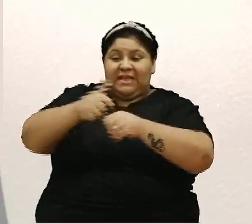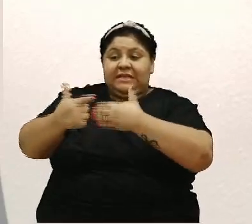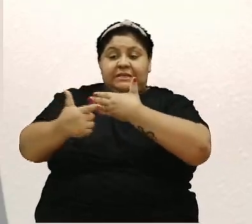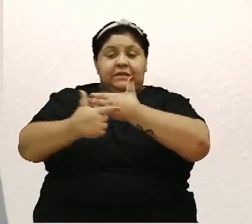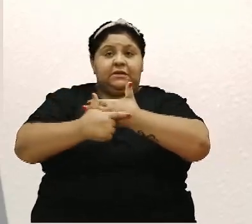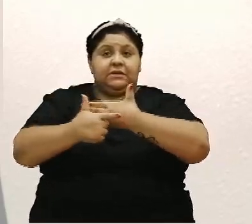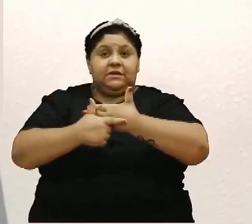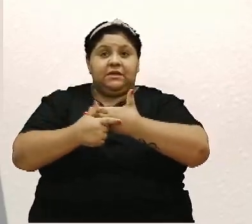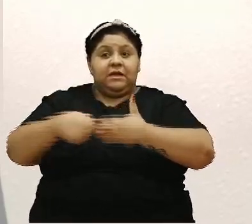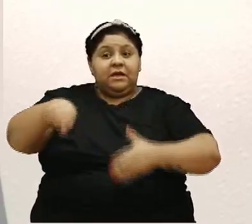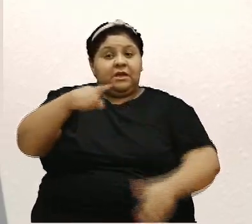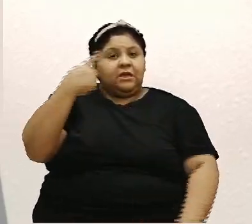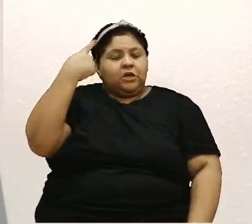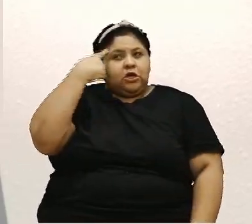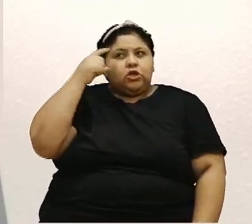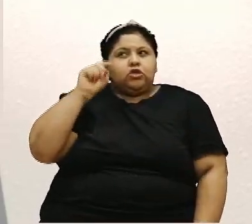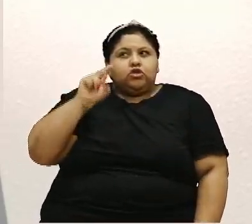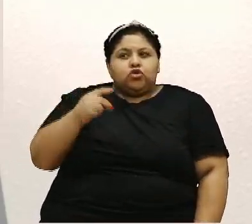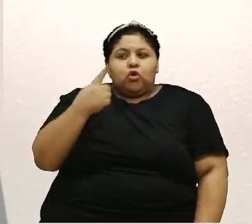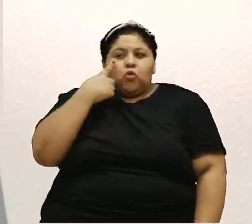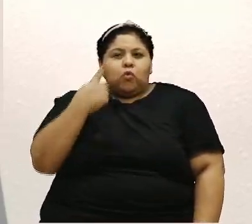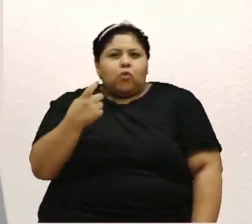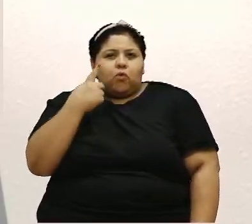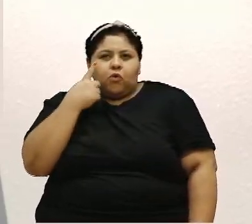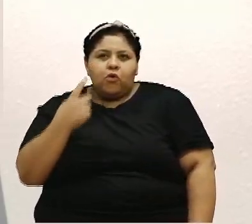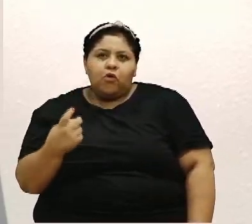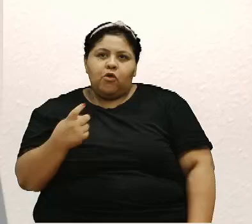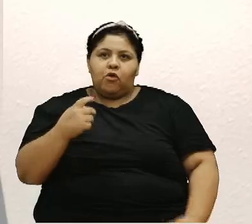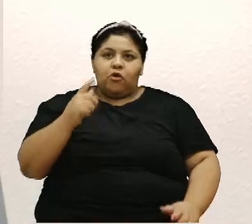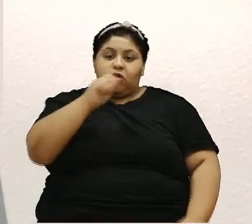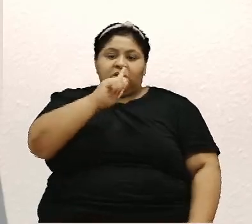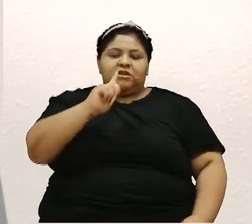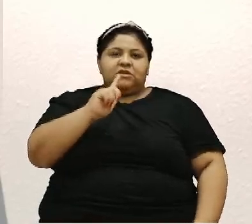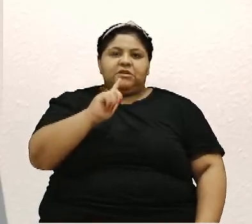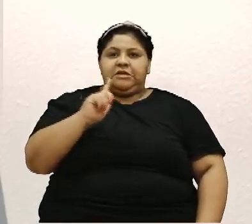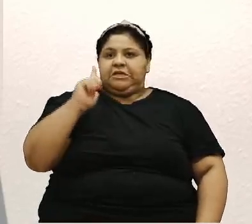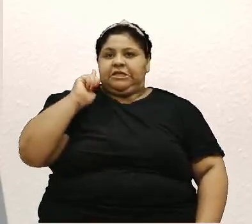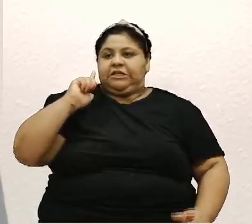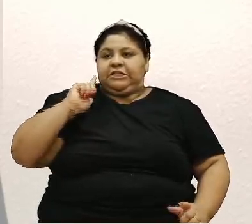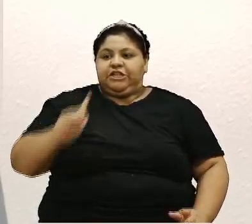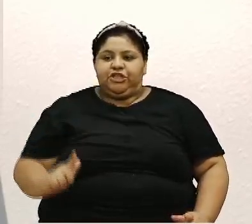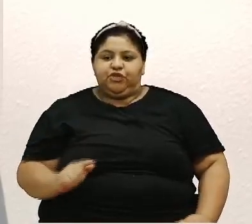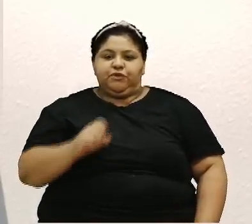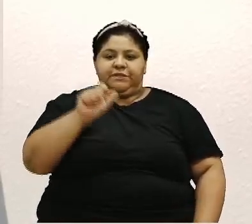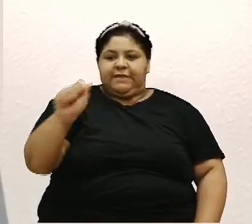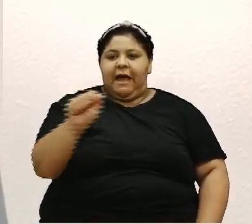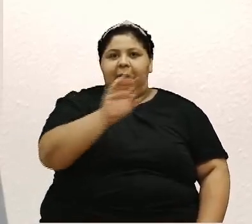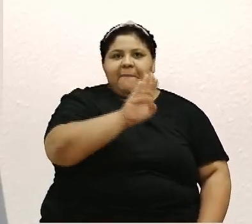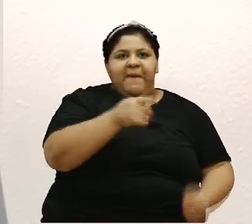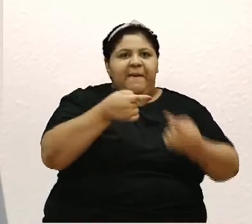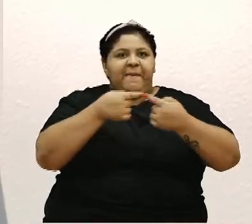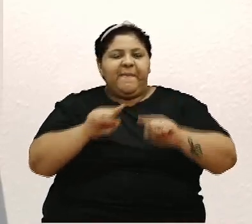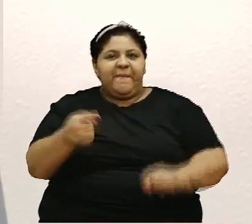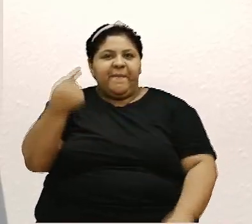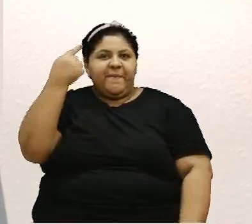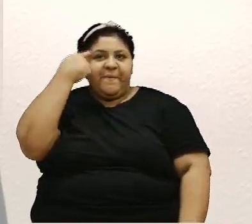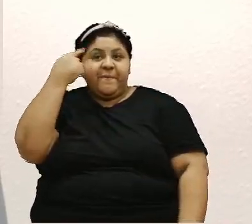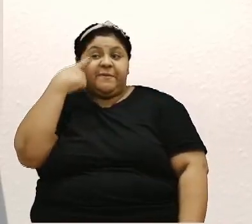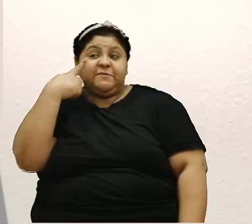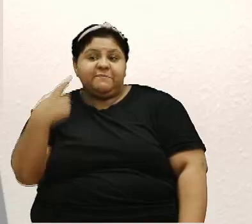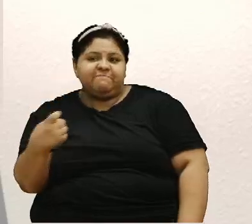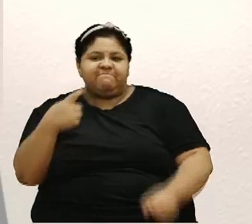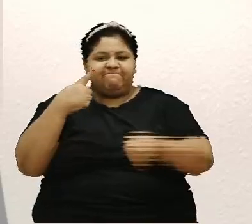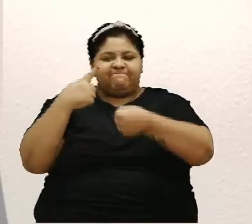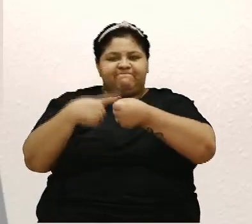a gente não pense somente nos interesses de gestão A e de gestão B, e sim para que a gente pense nos interesses da cidade,